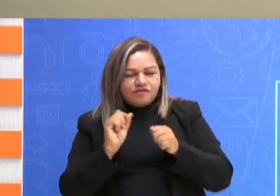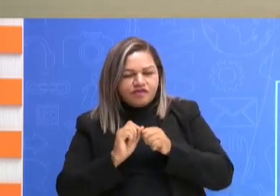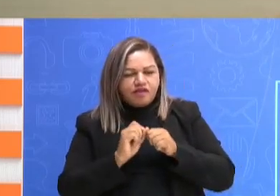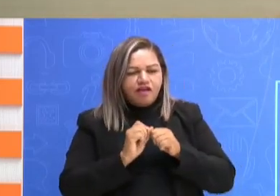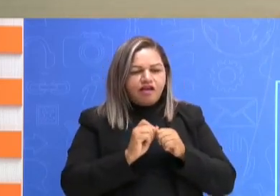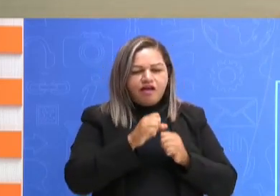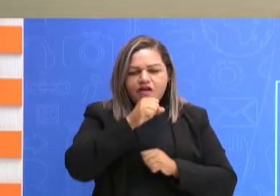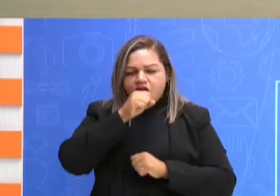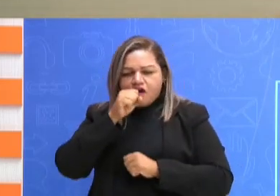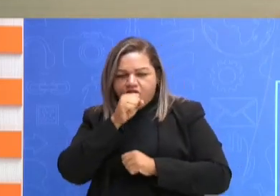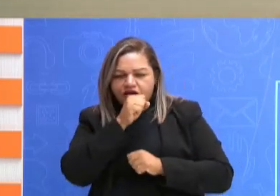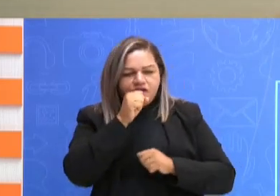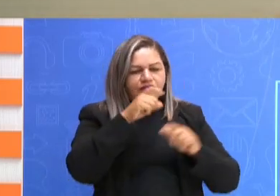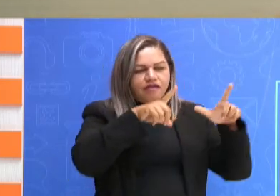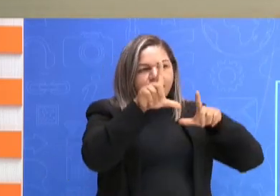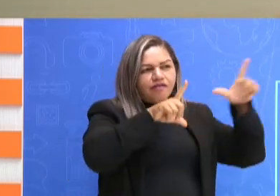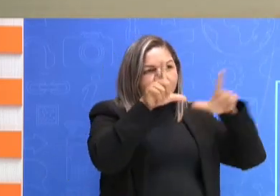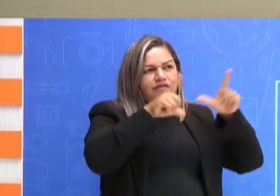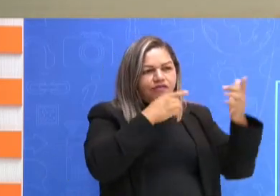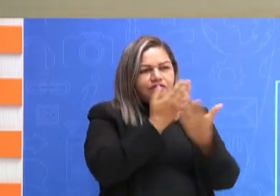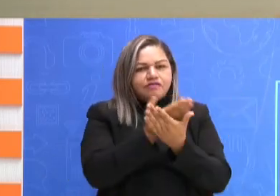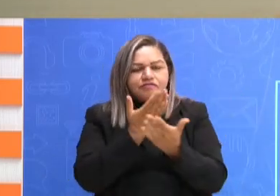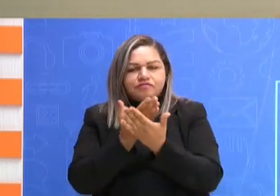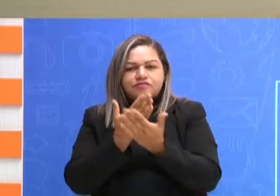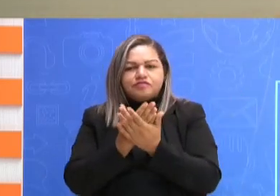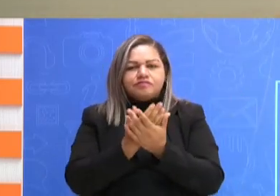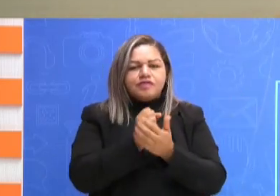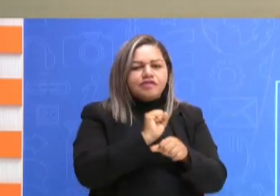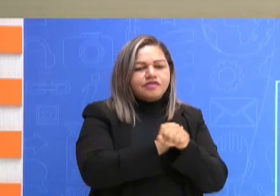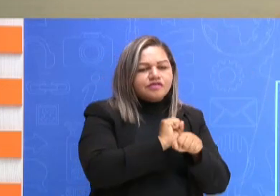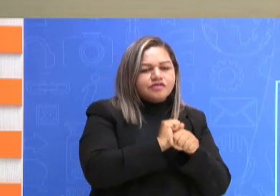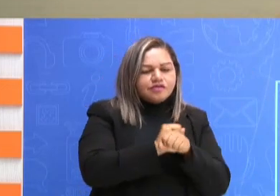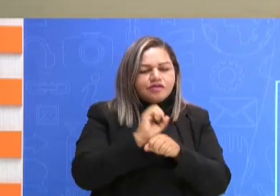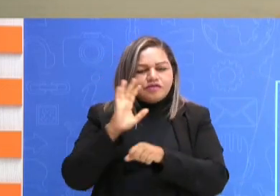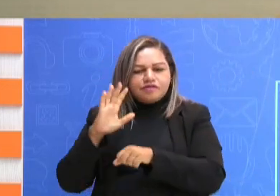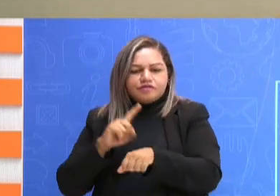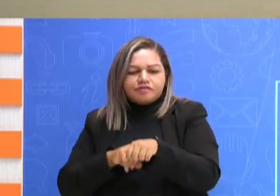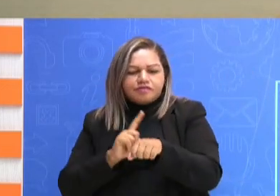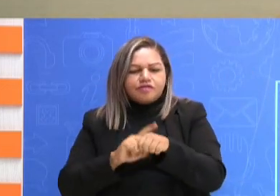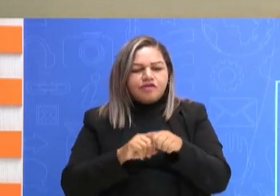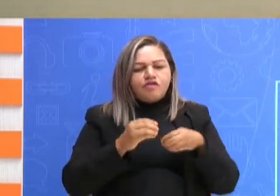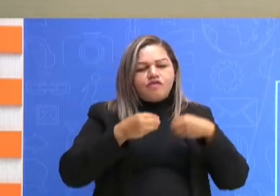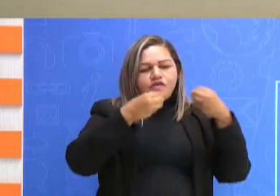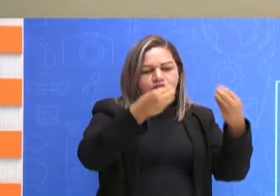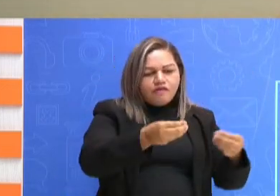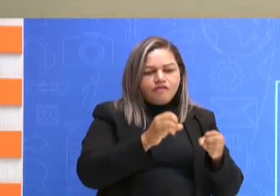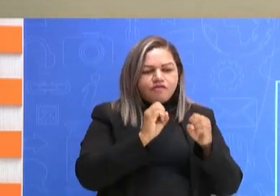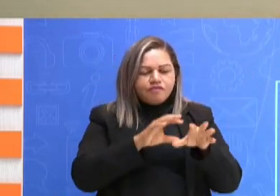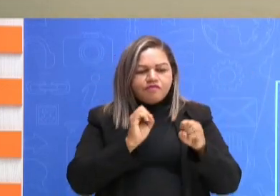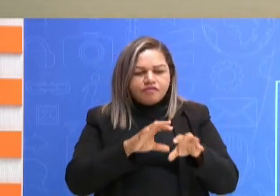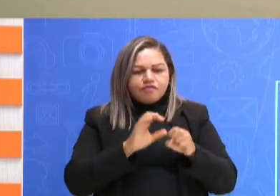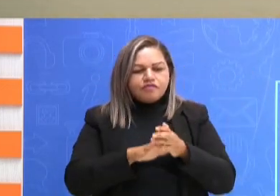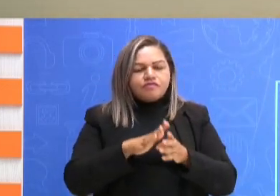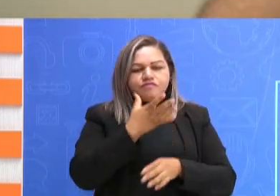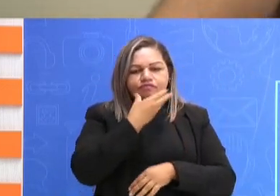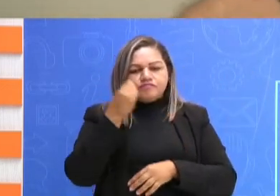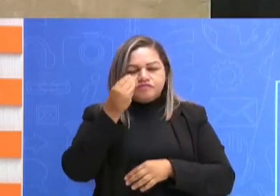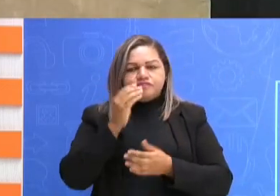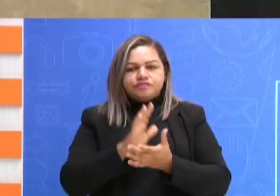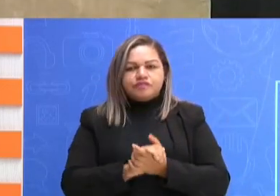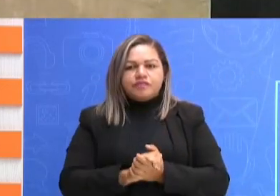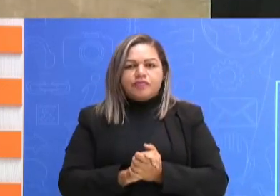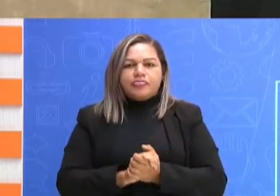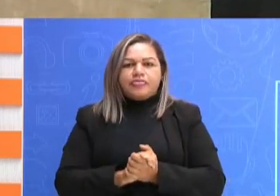rádio, através da TV. Espero que tenhamos tempo para isso, para oferecer realmente uma educação que nós precisamos, que é uma educação de qualidade.